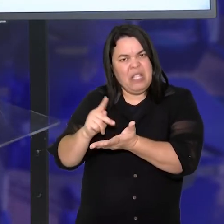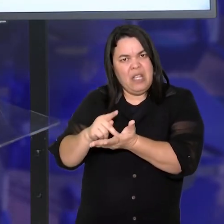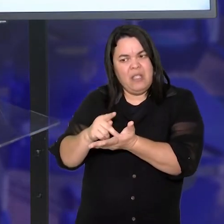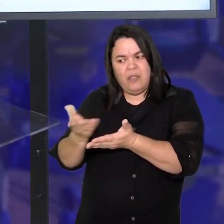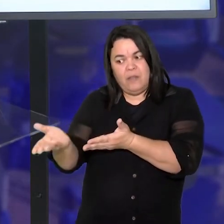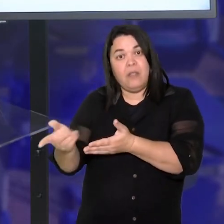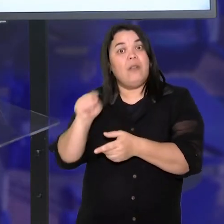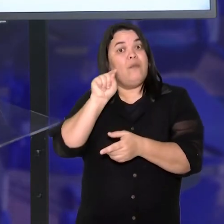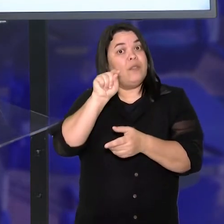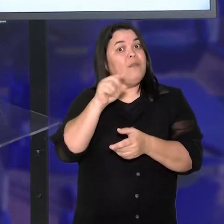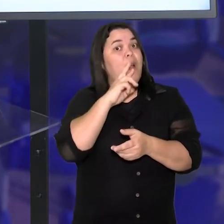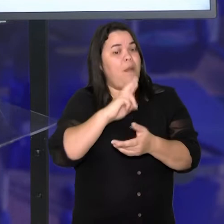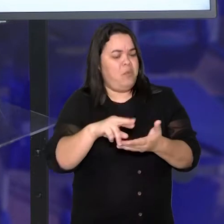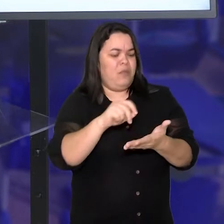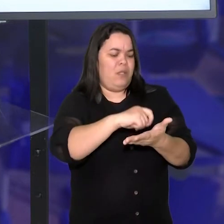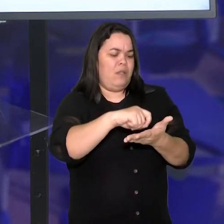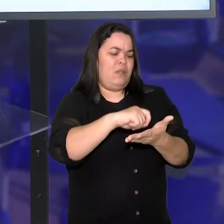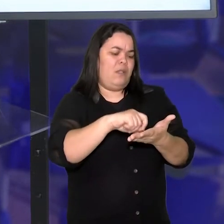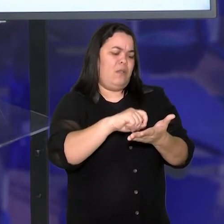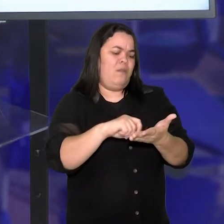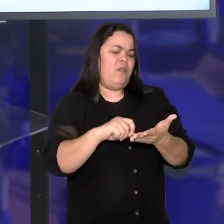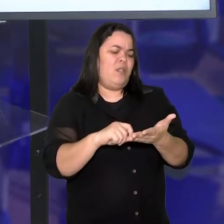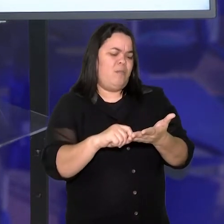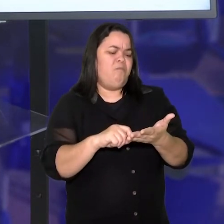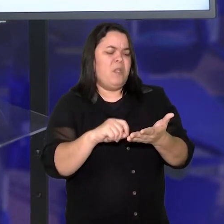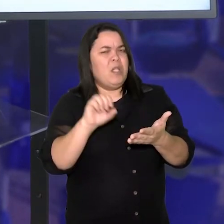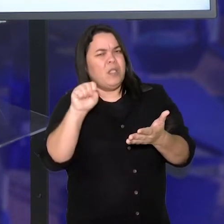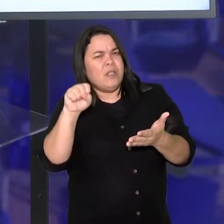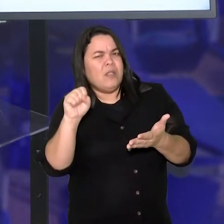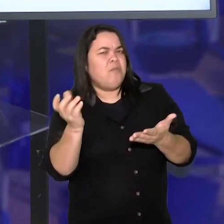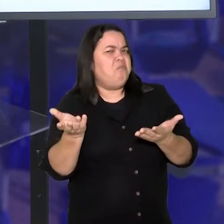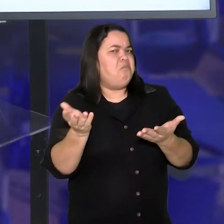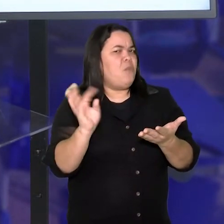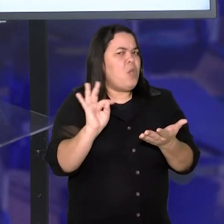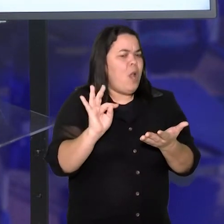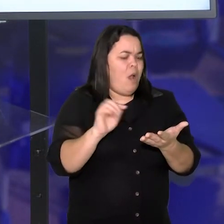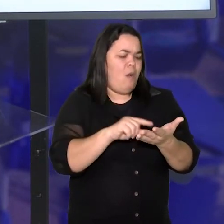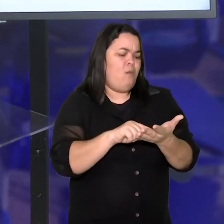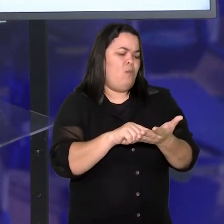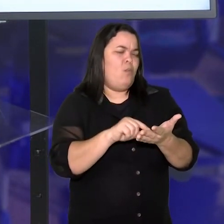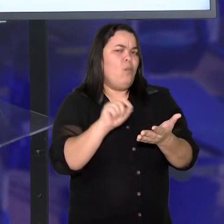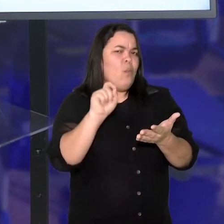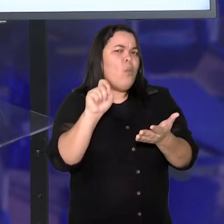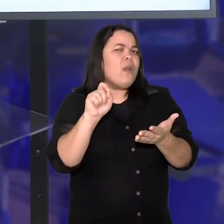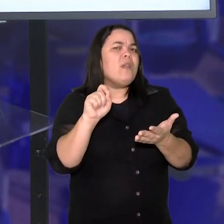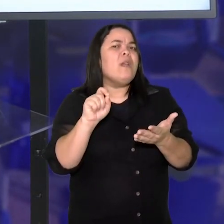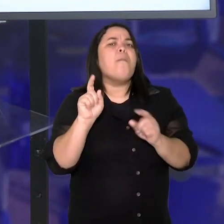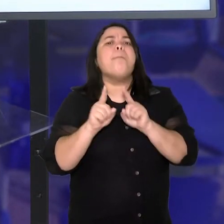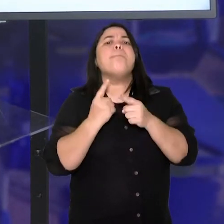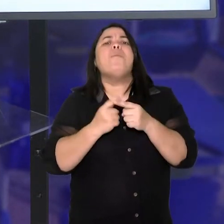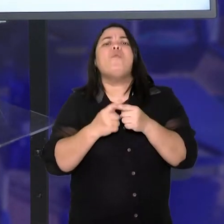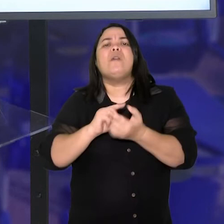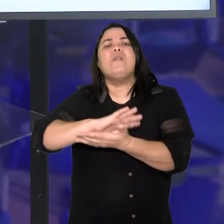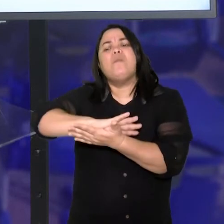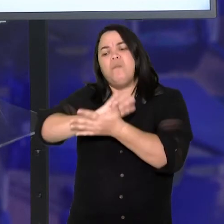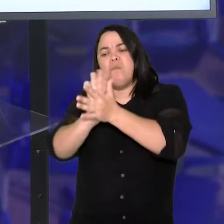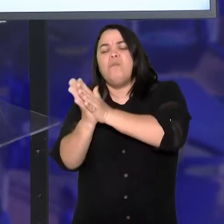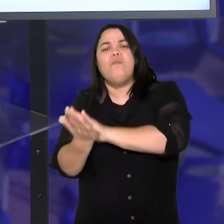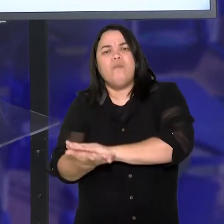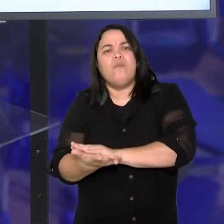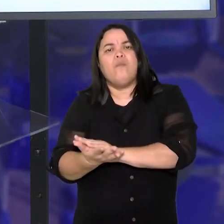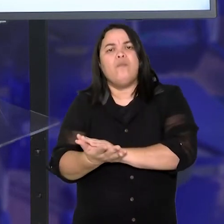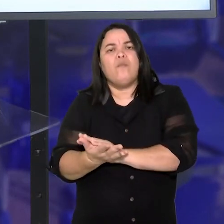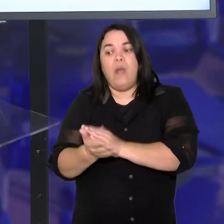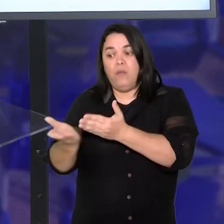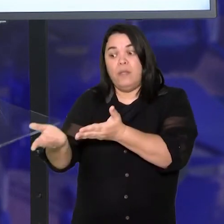né, fazendo essa análise por que dessa ação do governo turco ele vai ser xenófoba, né? A gente está vendo que há um processo